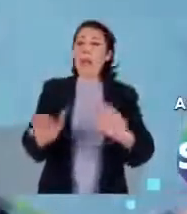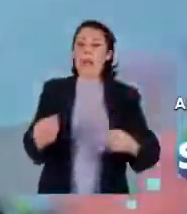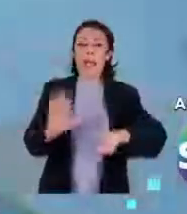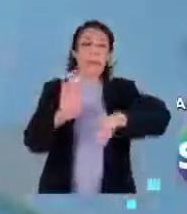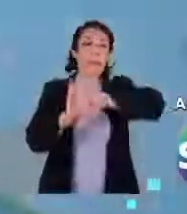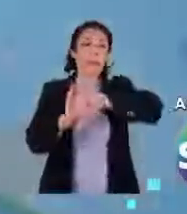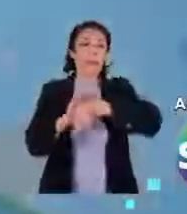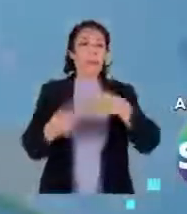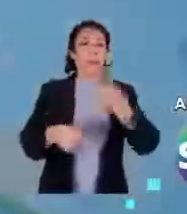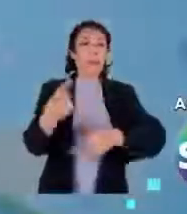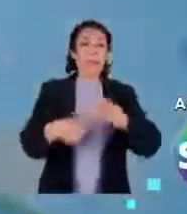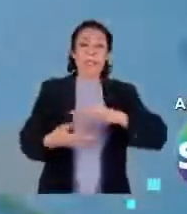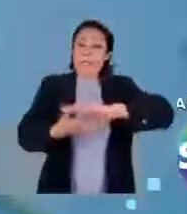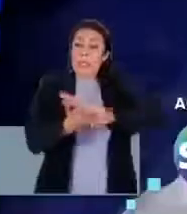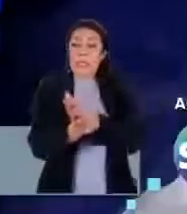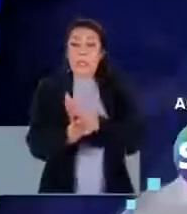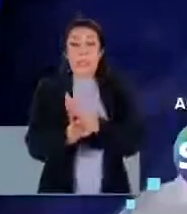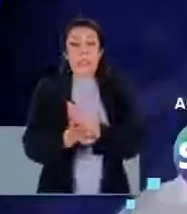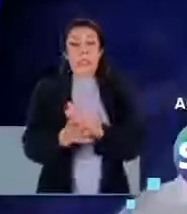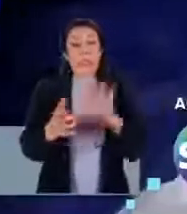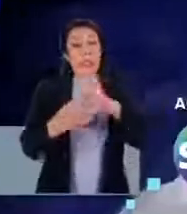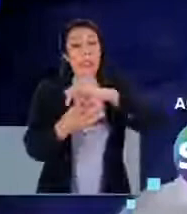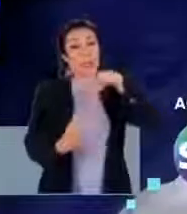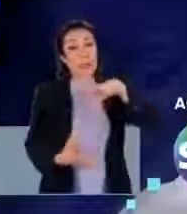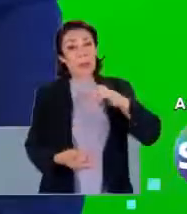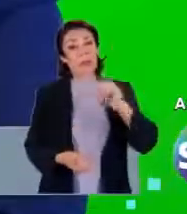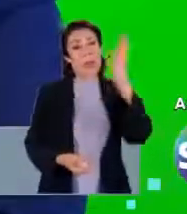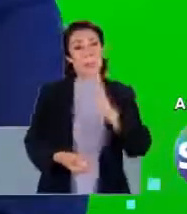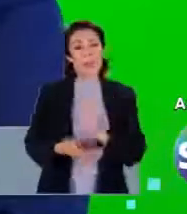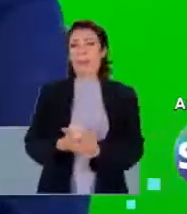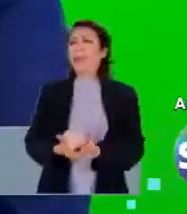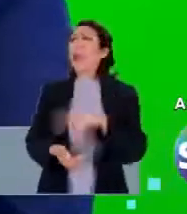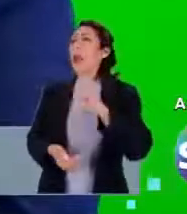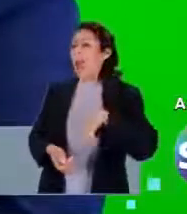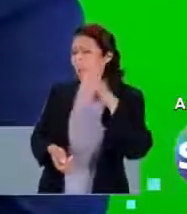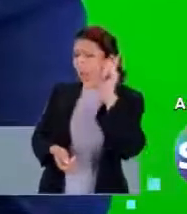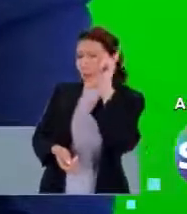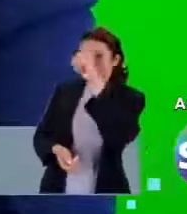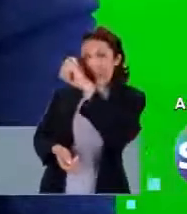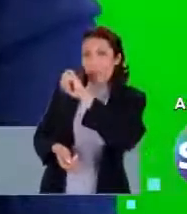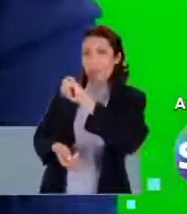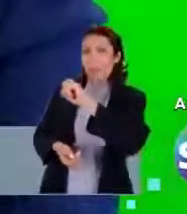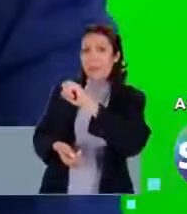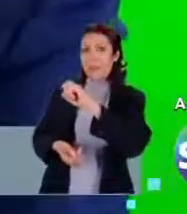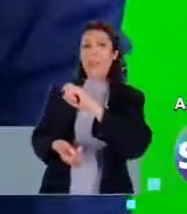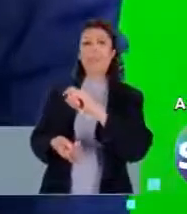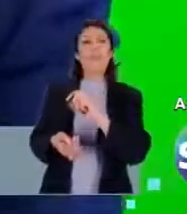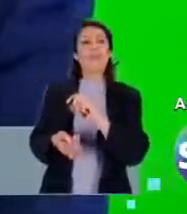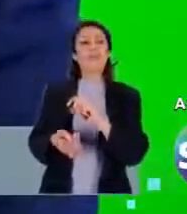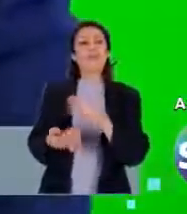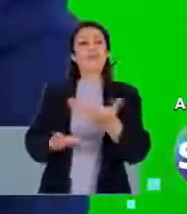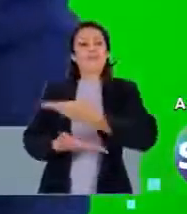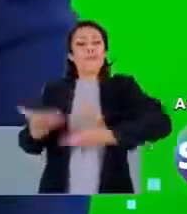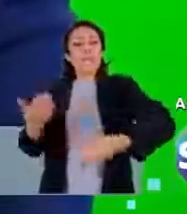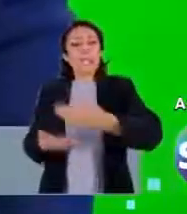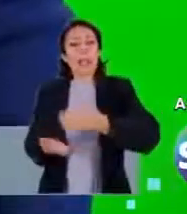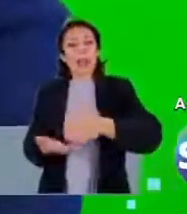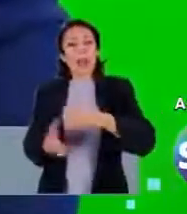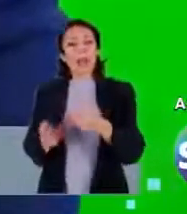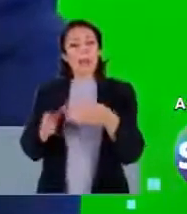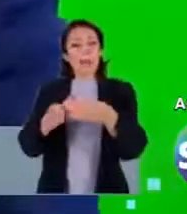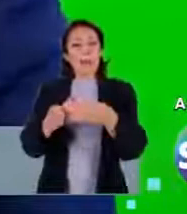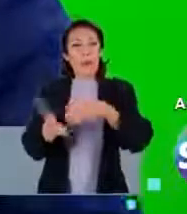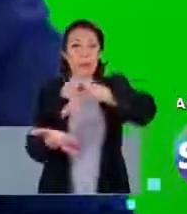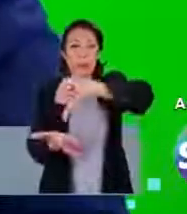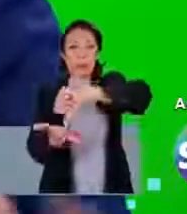que tá matando a democracia no Brasil muito bem É muito difícil lidar com centrão você tem essa experiência de